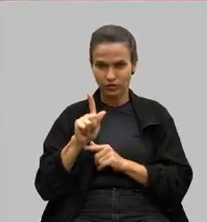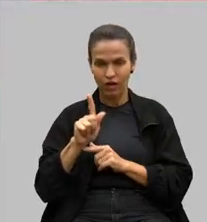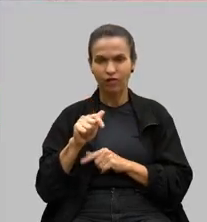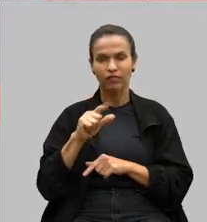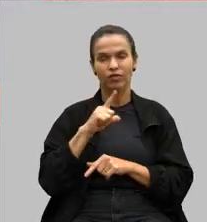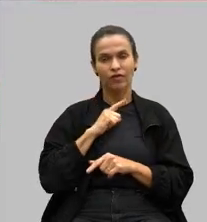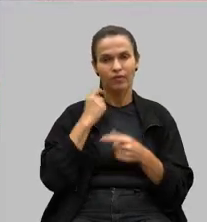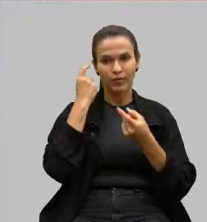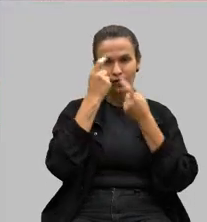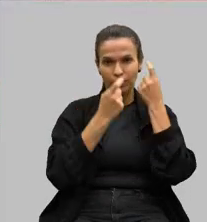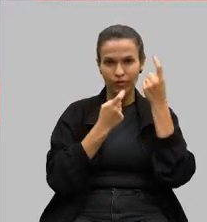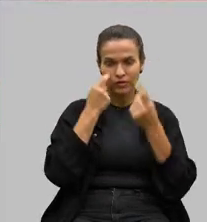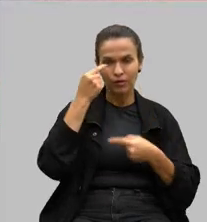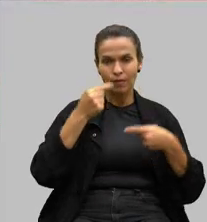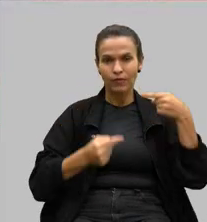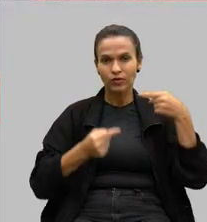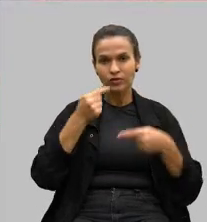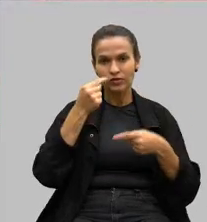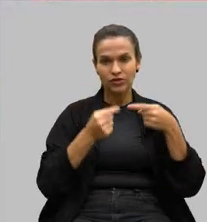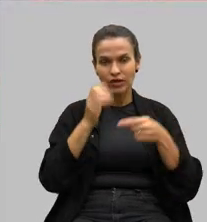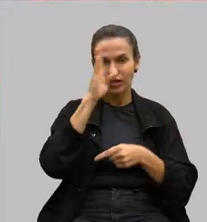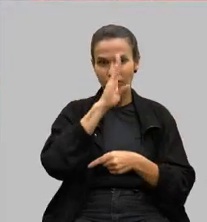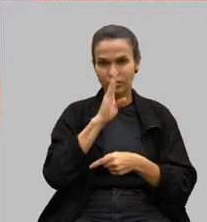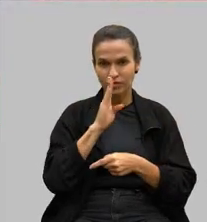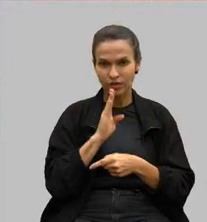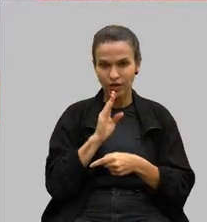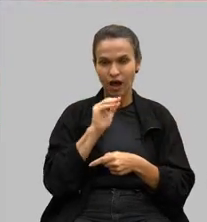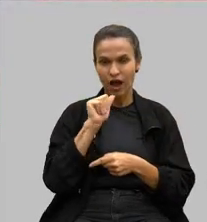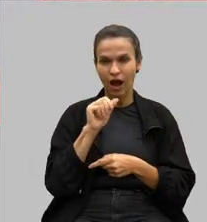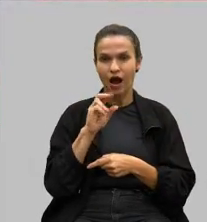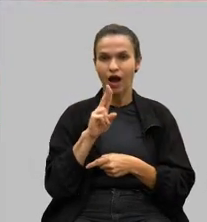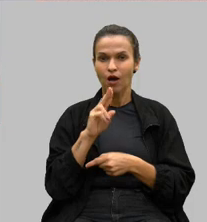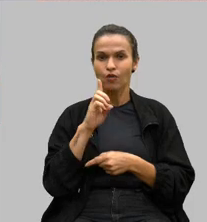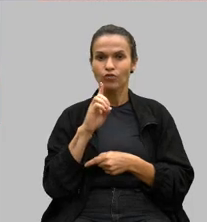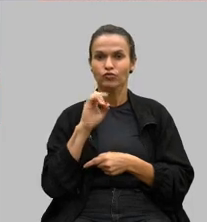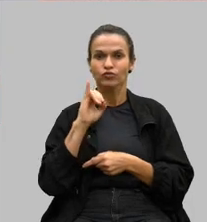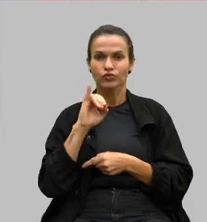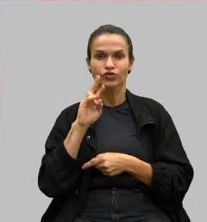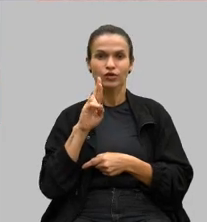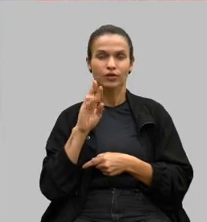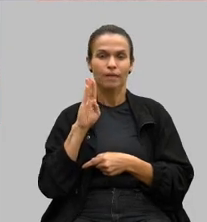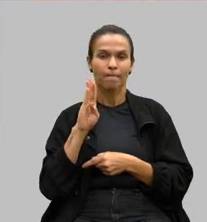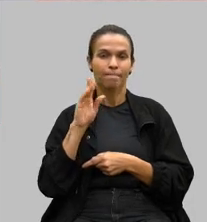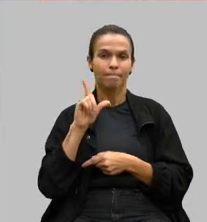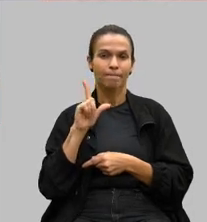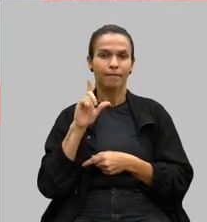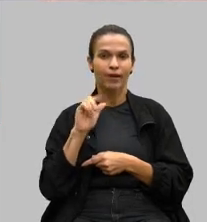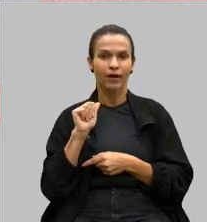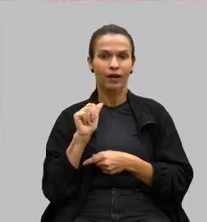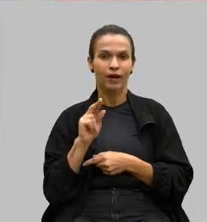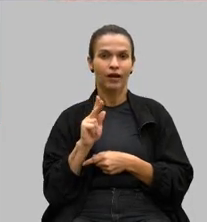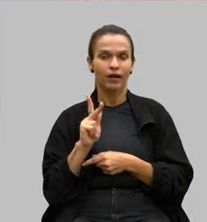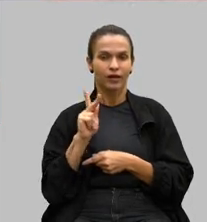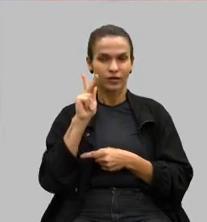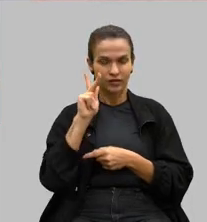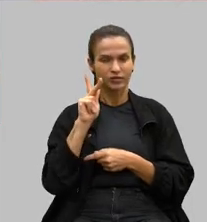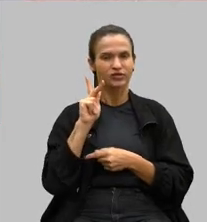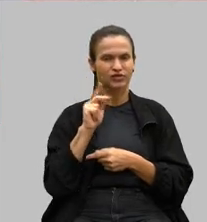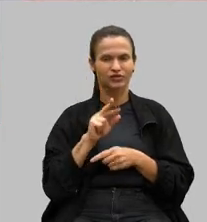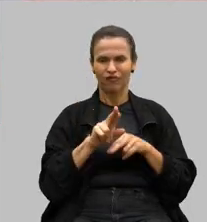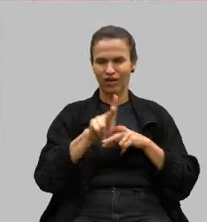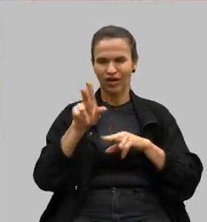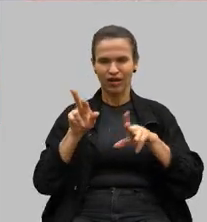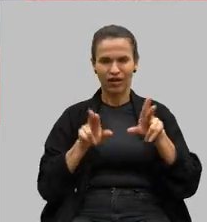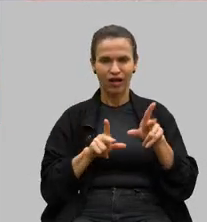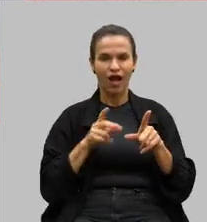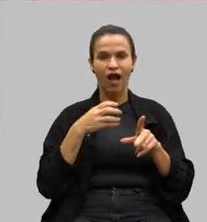preocupação com a política nacional airbank de diferentes naturezas Né desde a forma